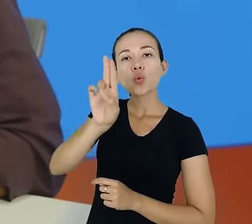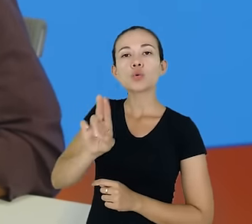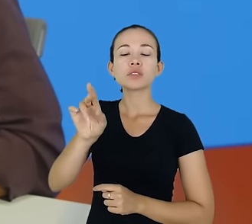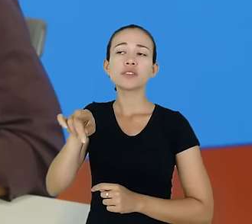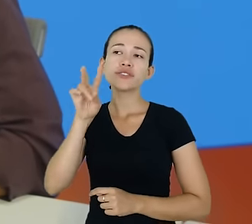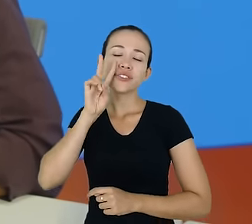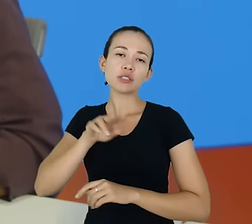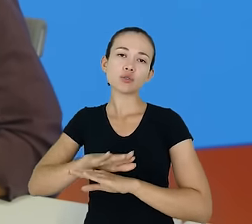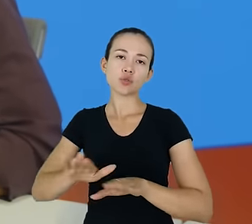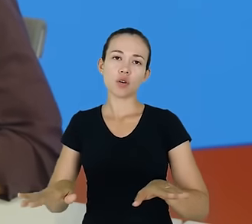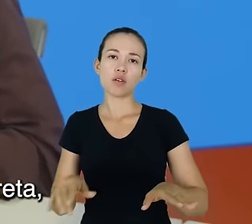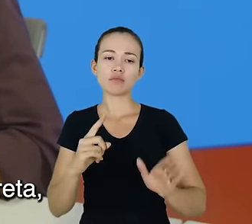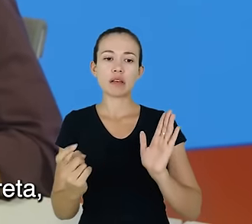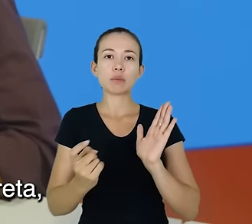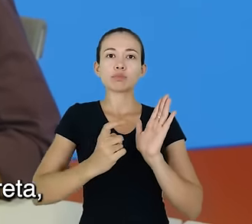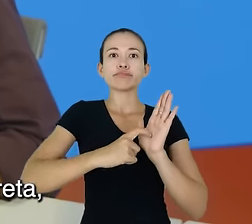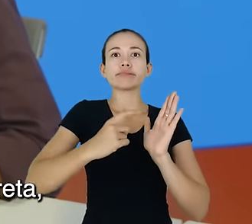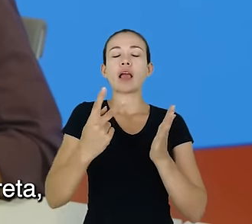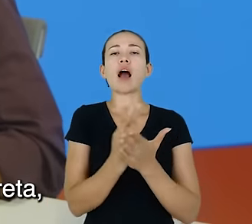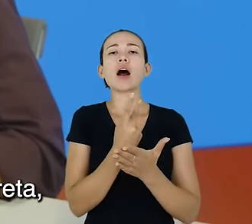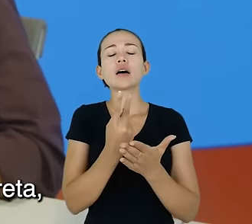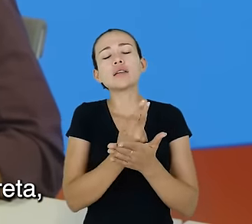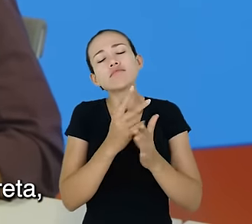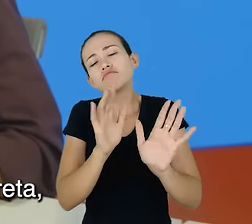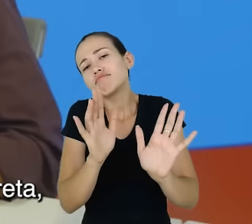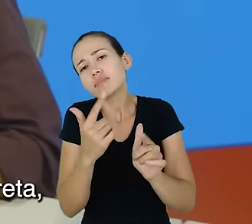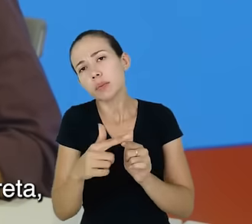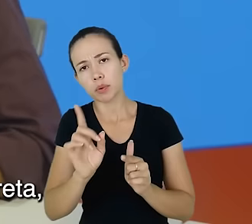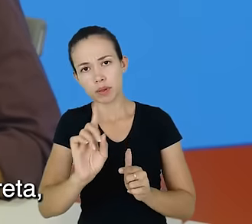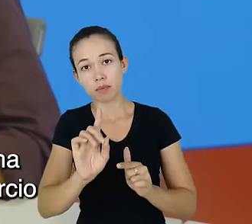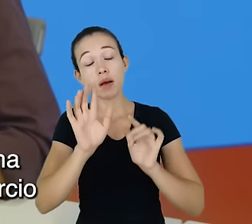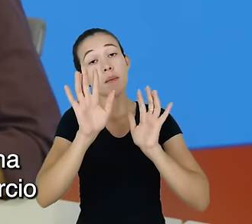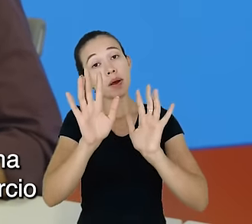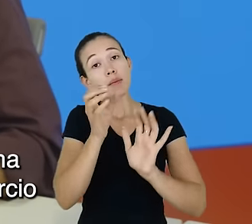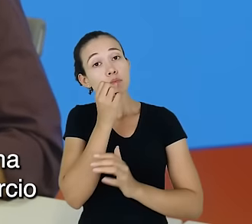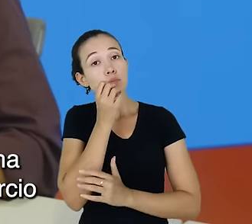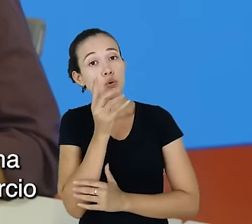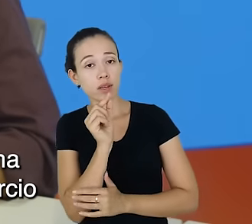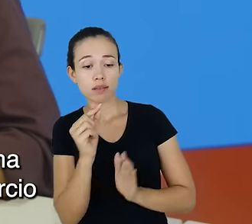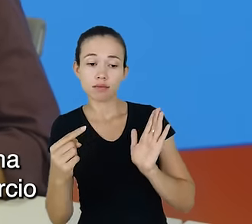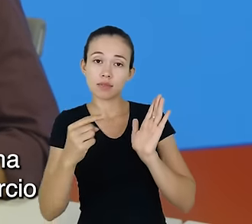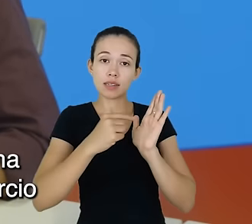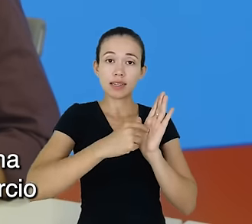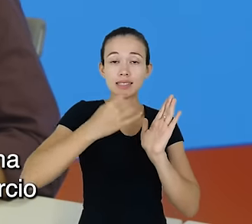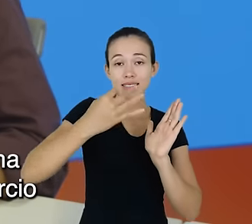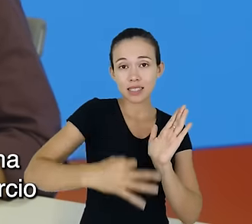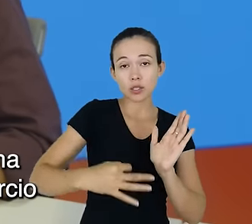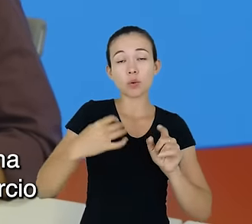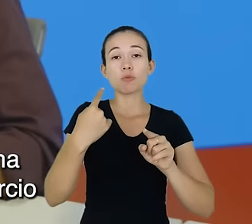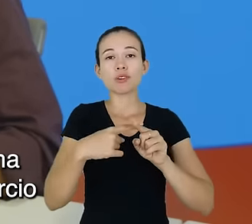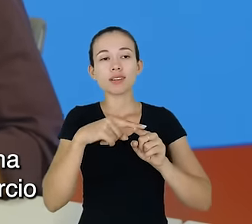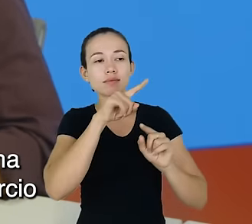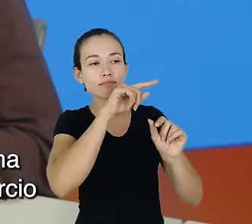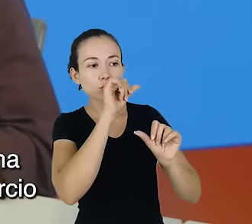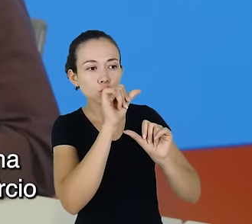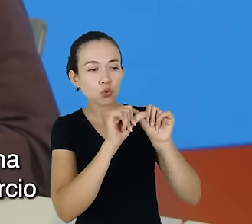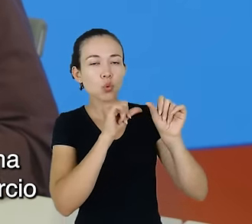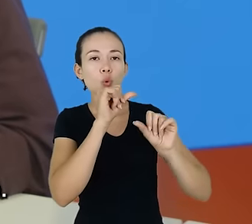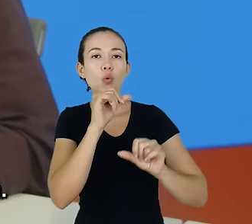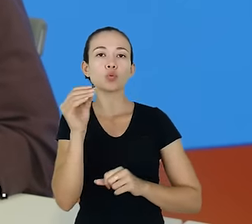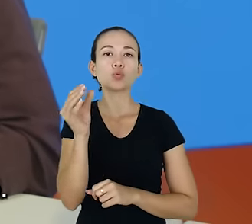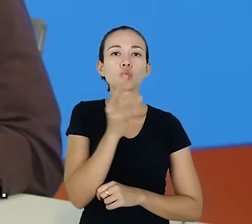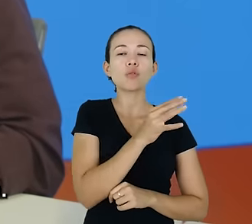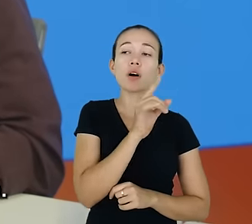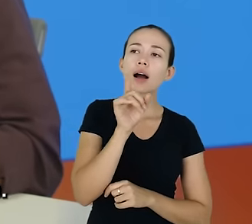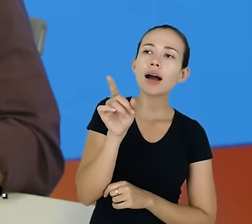de selecionar errado e tal é claro que né se você coloca a coisa correta um dia depois você a gente tiver alguma atualização informal ó esse aqui é